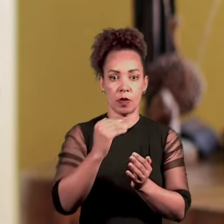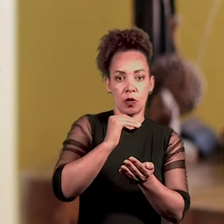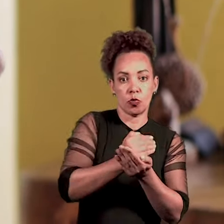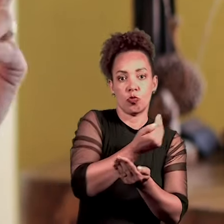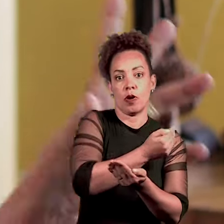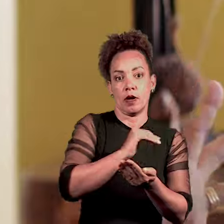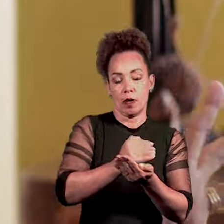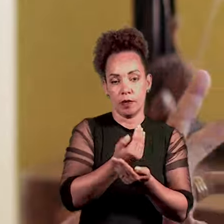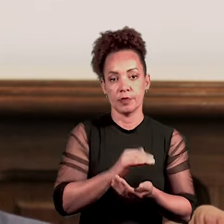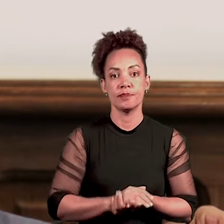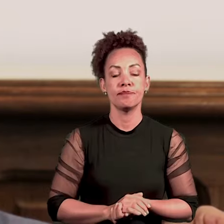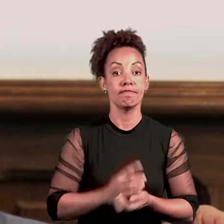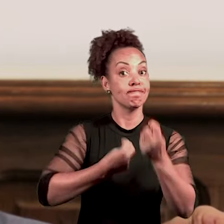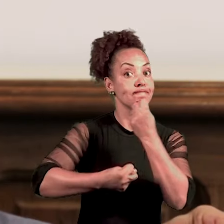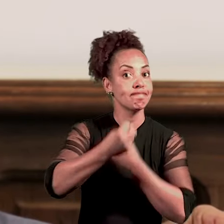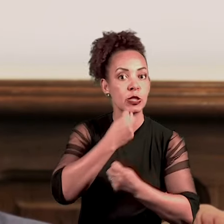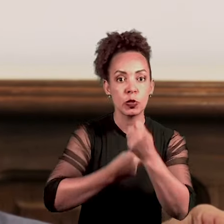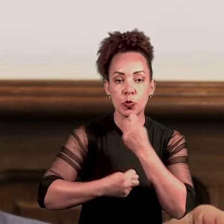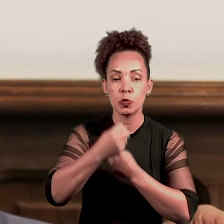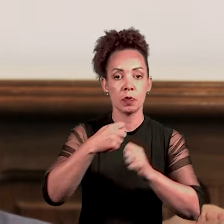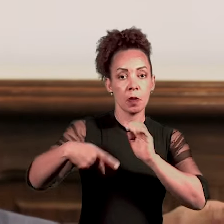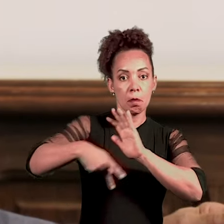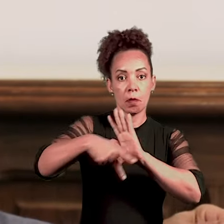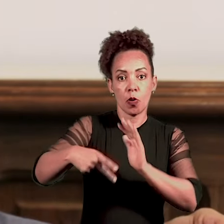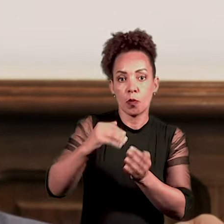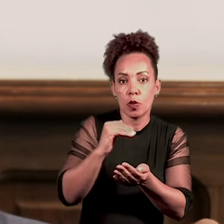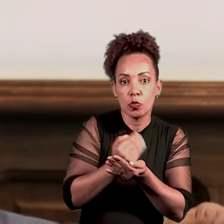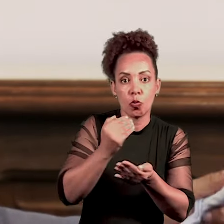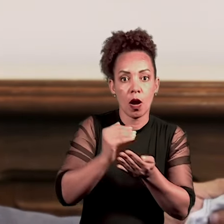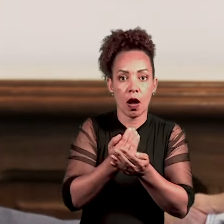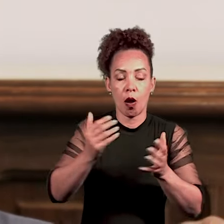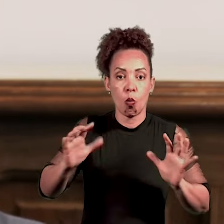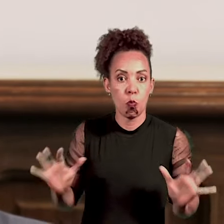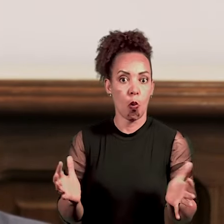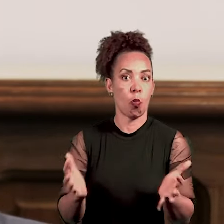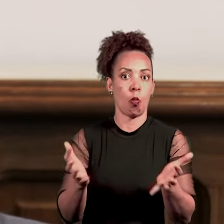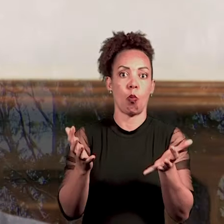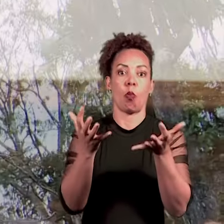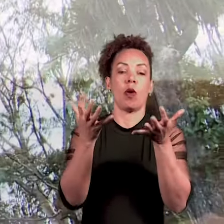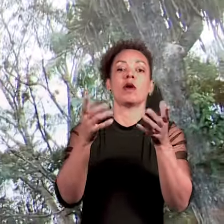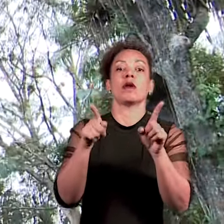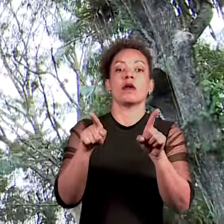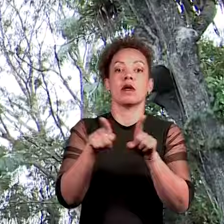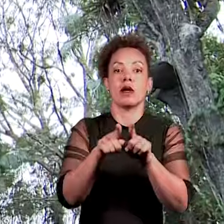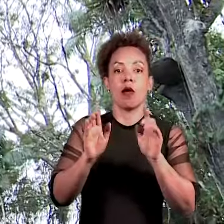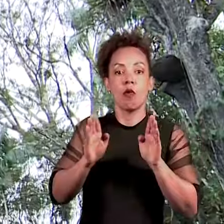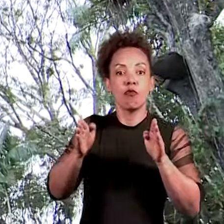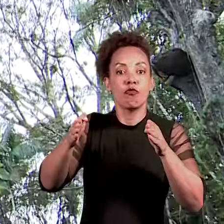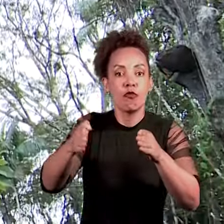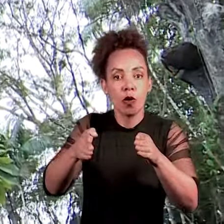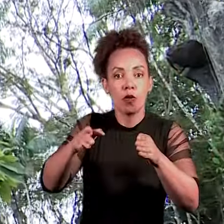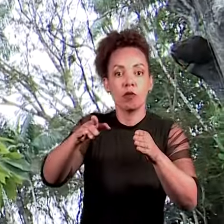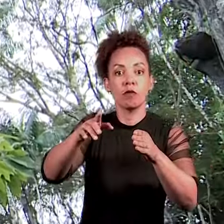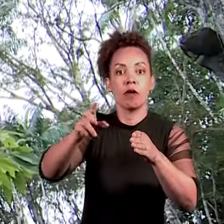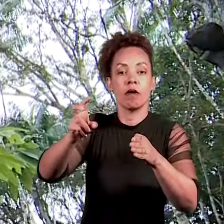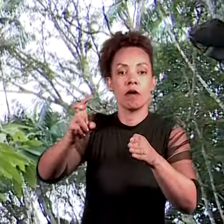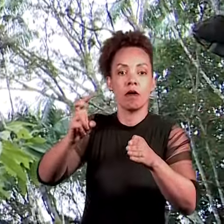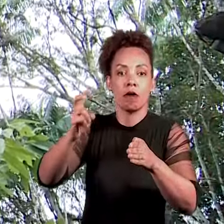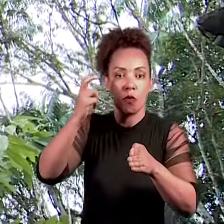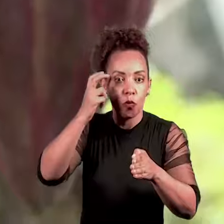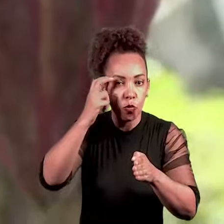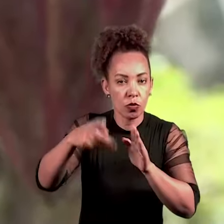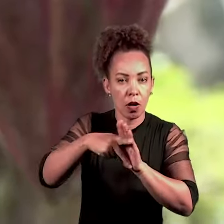rica de cultura do cacau. Economia cacaueira pujante, uma cultura extraordinária,